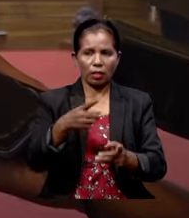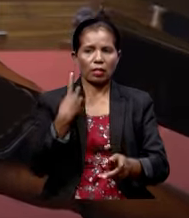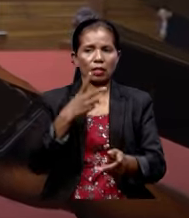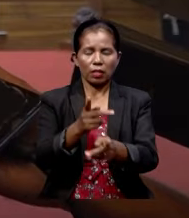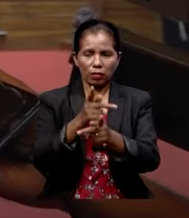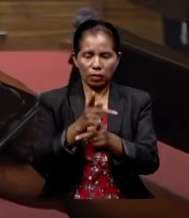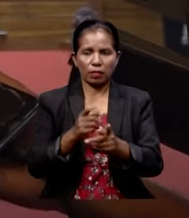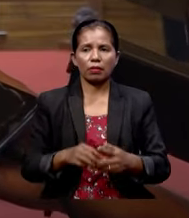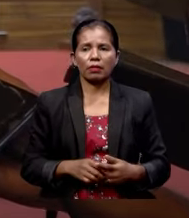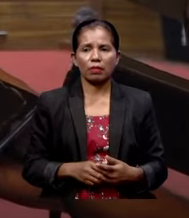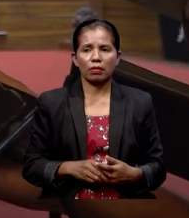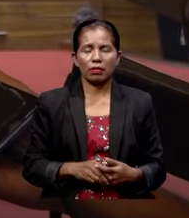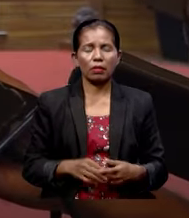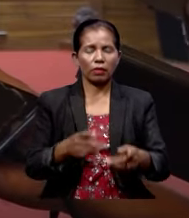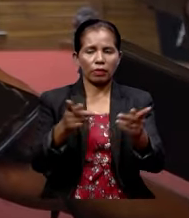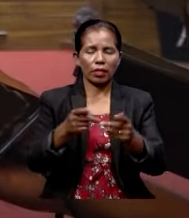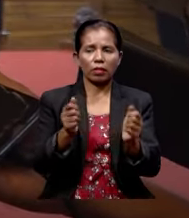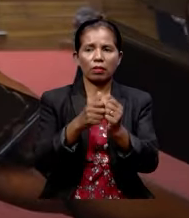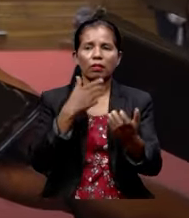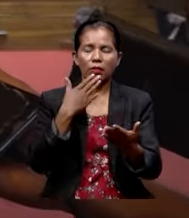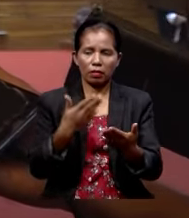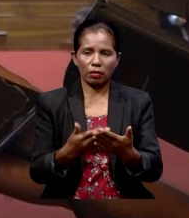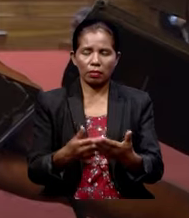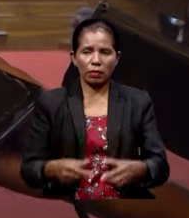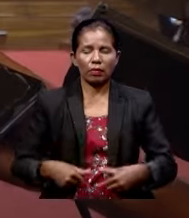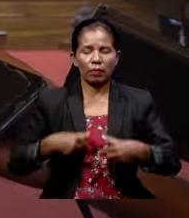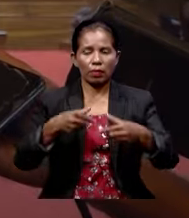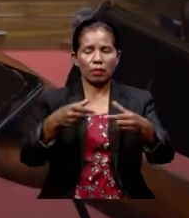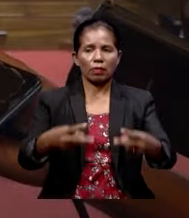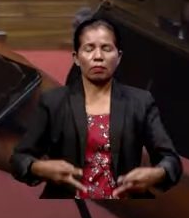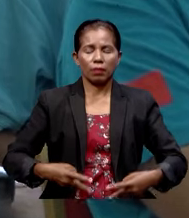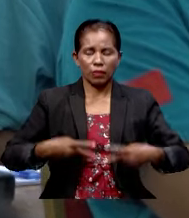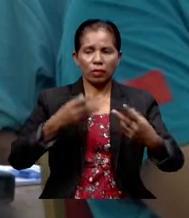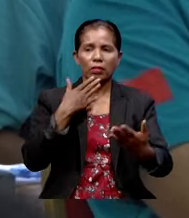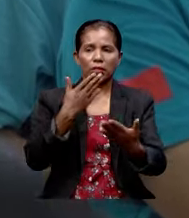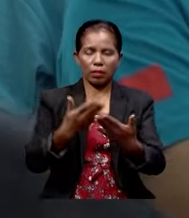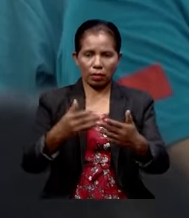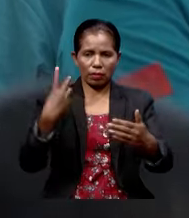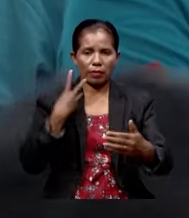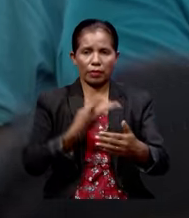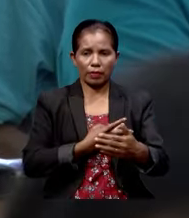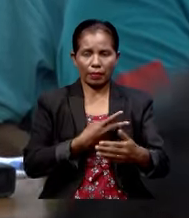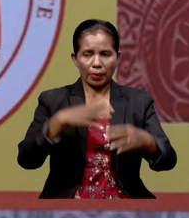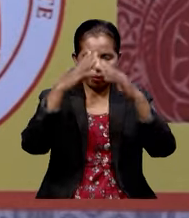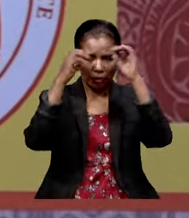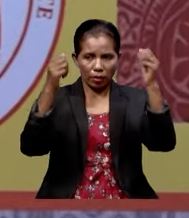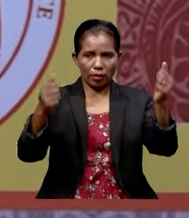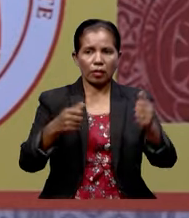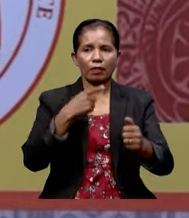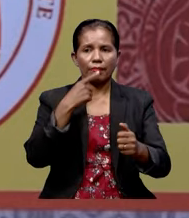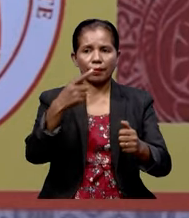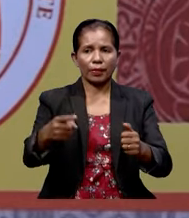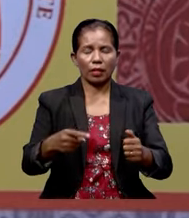kuidado ambiente ni hori dia bele fo moris saudável baita. Presidente da Autoridade de Turismo Timor-Leste considera